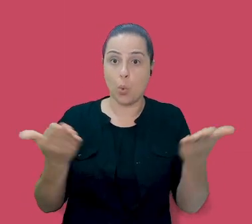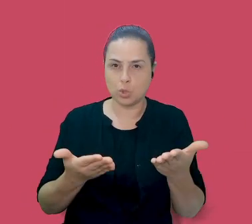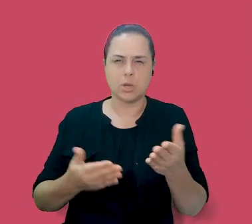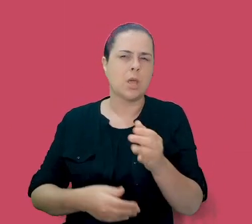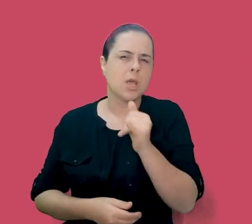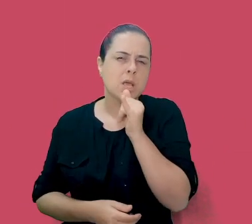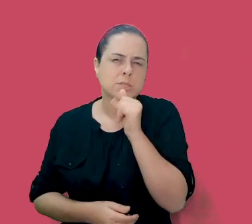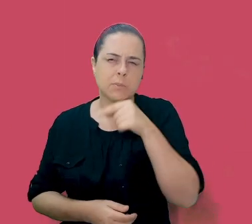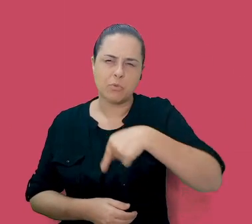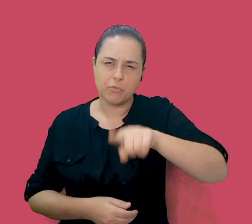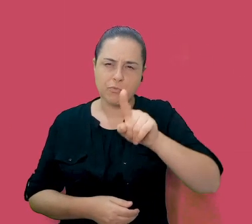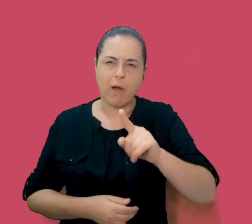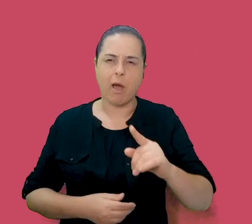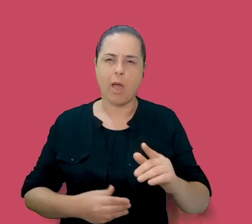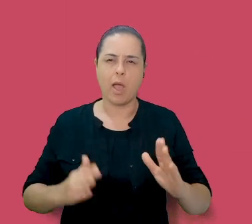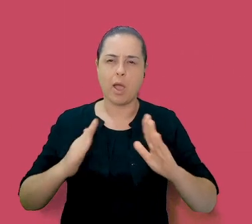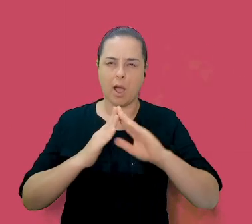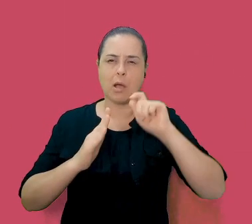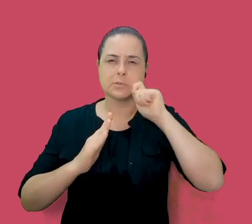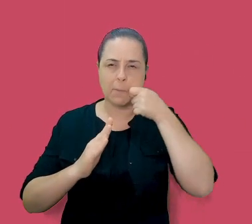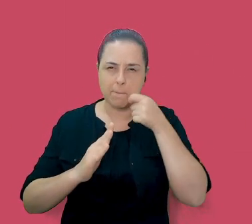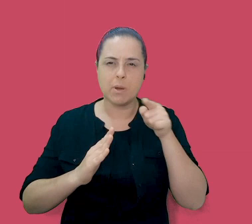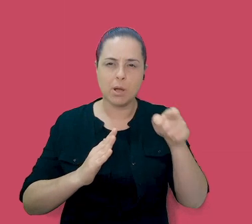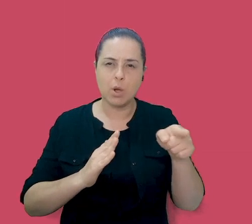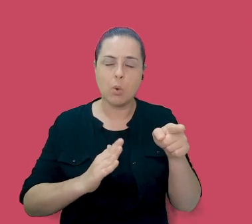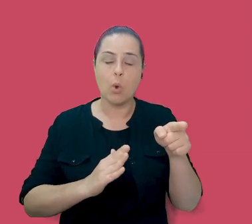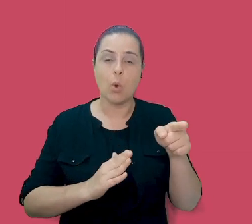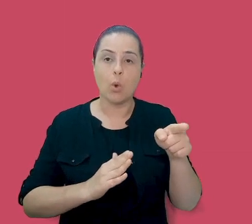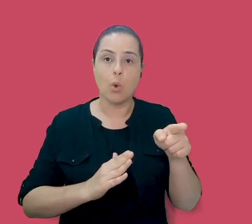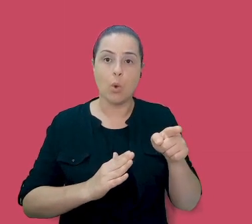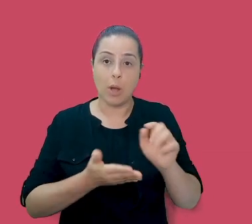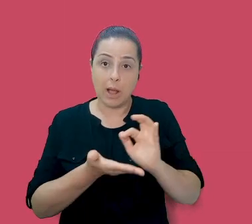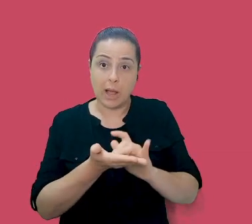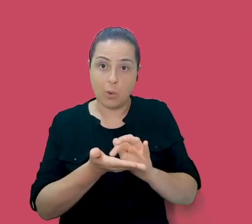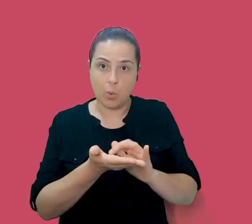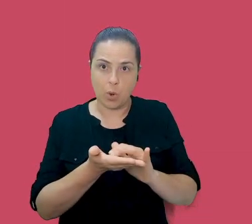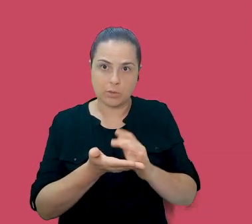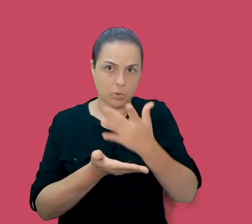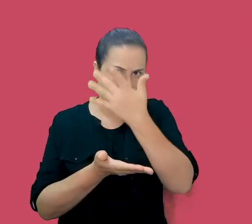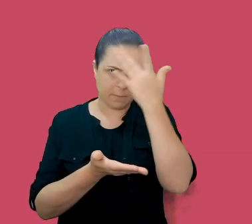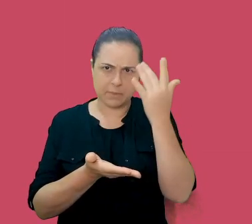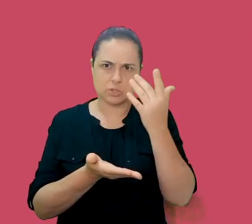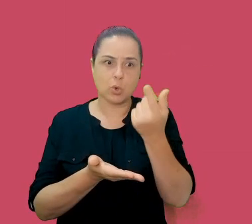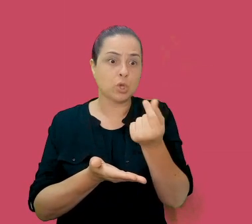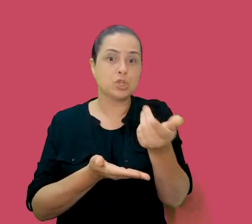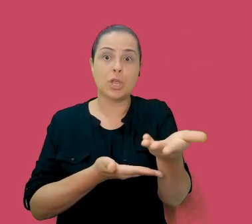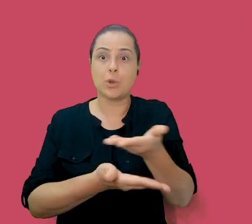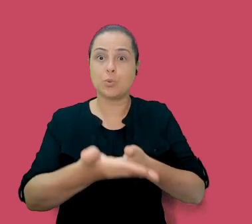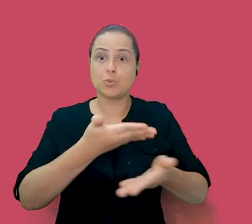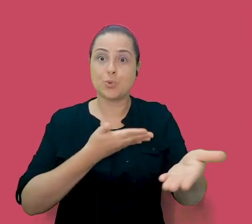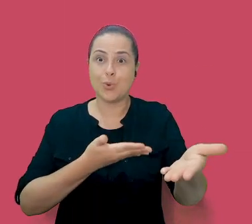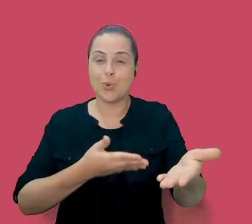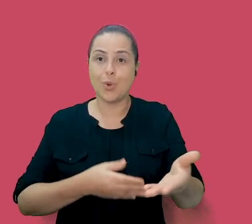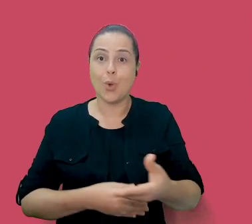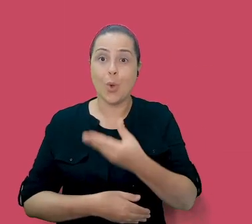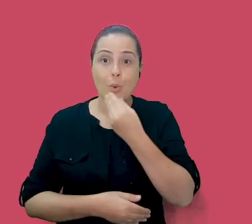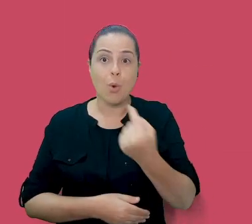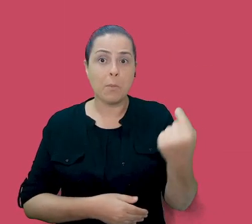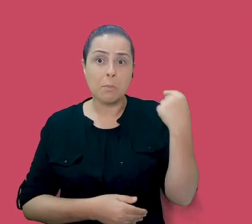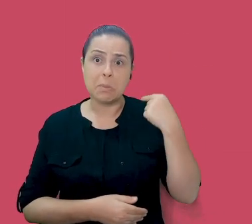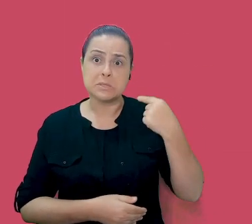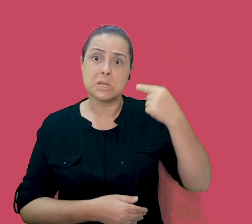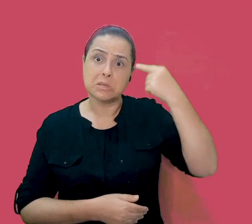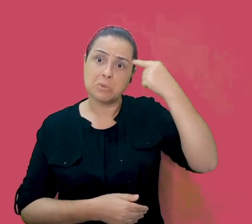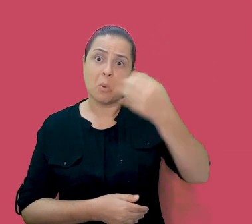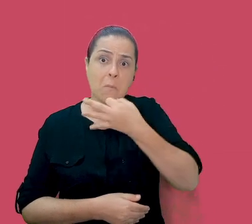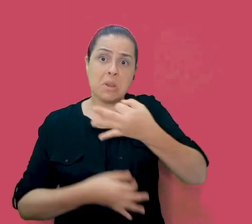padaria e a pessoa te dá o troco de 20 menos 8 na calculadora. Então, assim, ele foi muito certeiro de perceber no